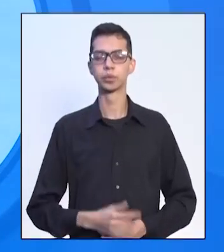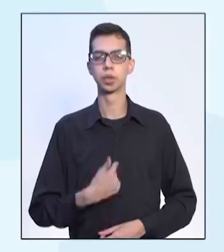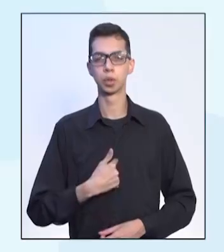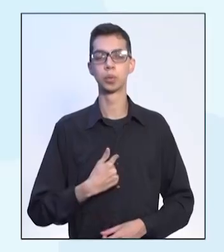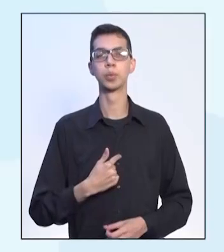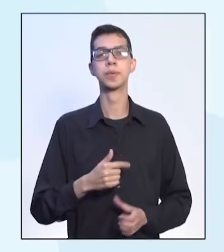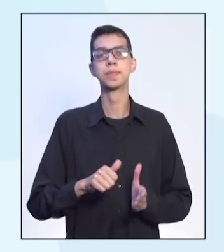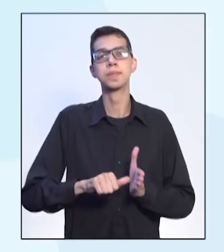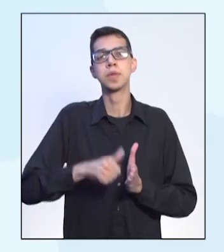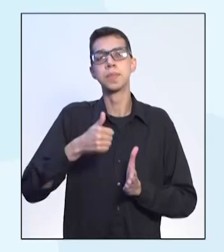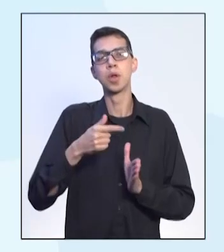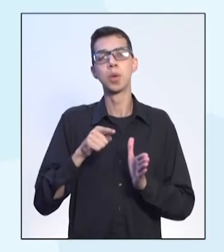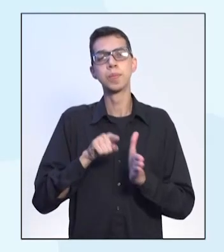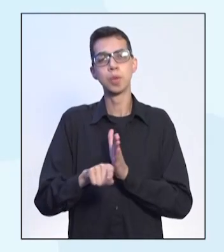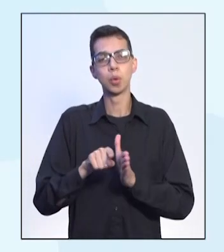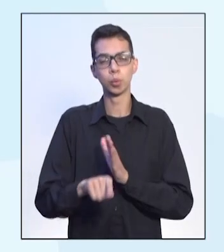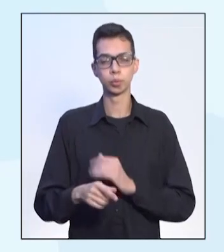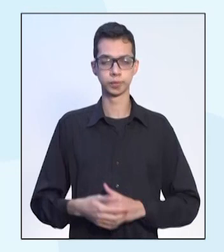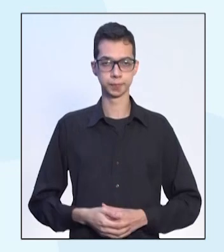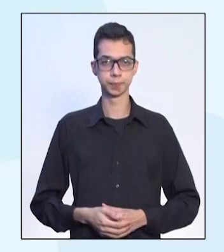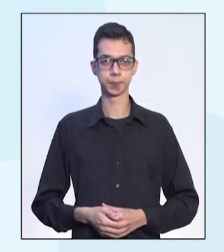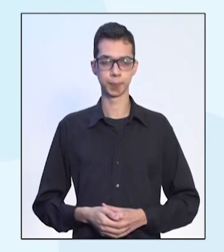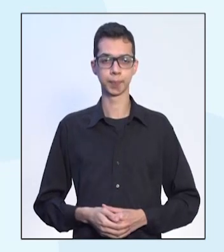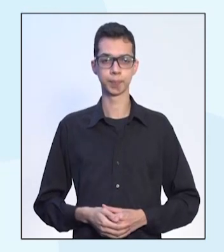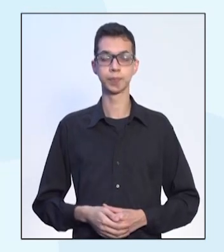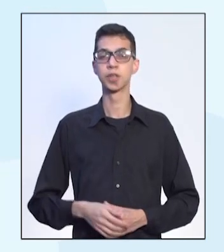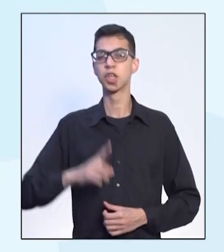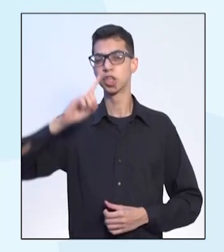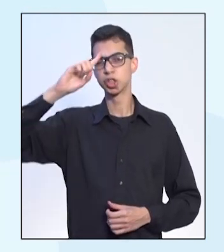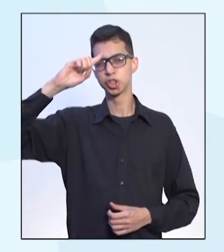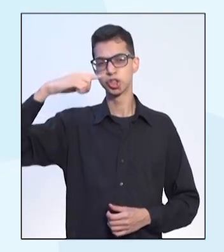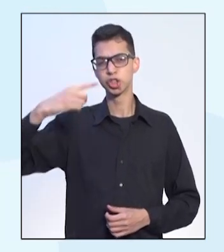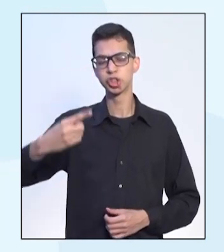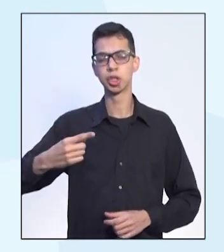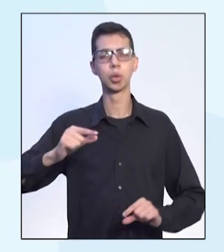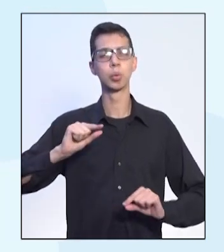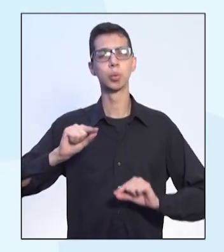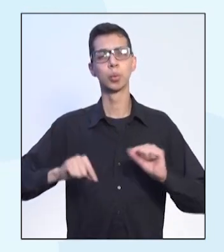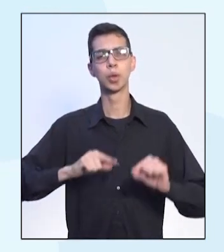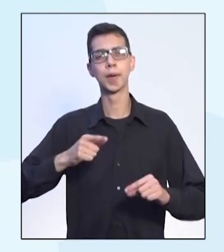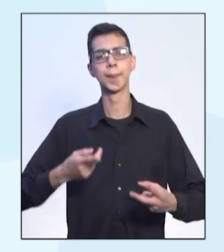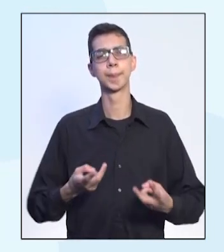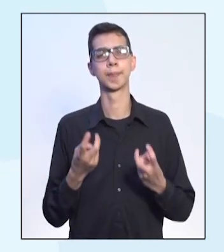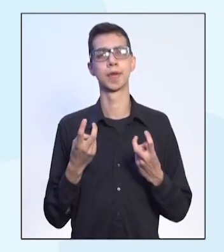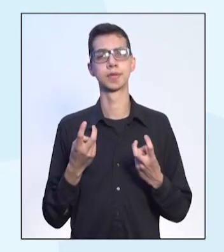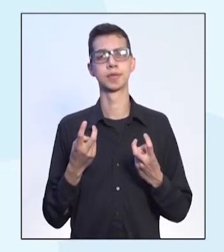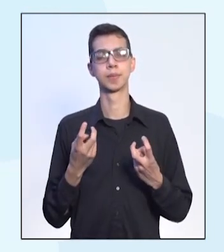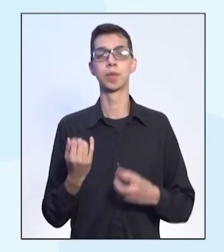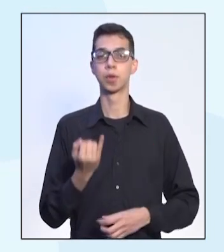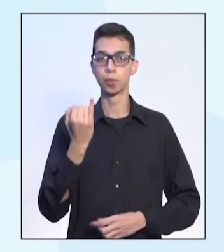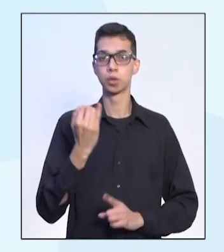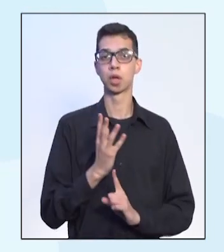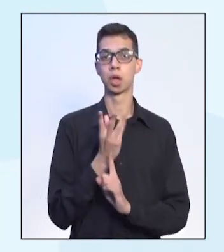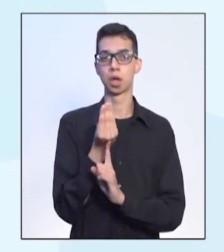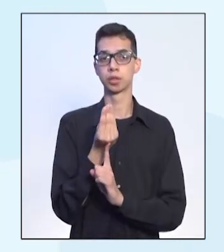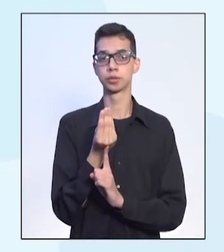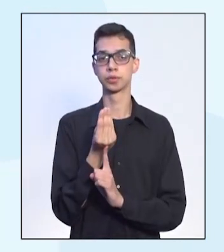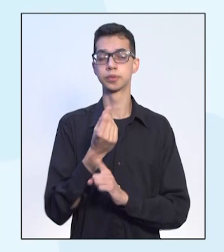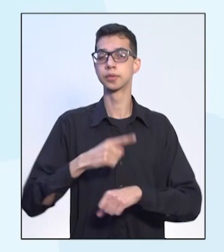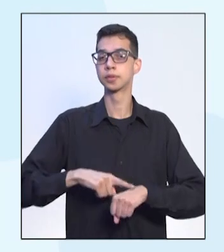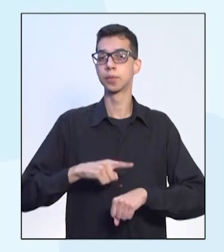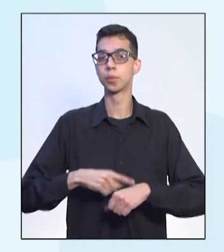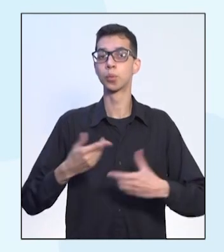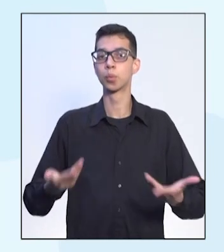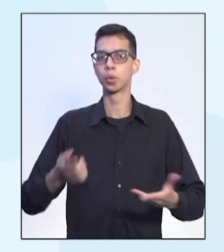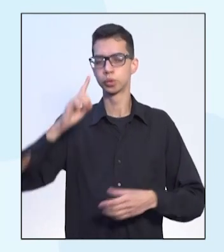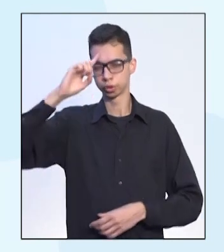é a seguinte: em que situações do seu cotidiano você percebe a importância das expressões artísticas? Em que momentos do